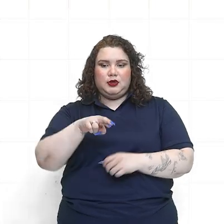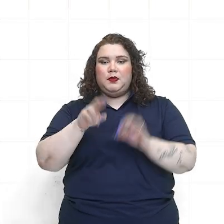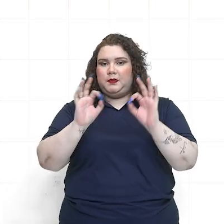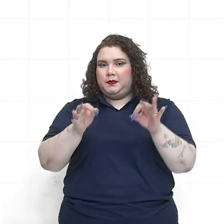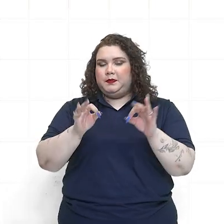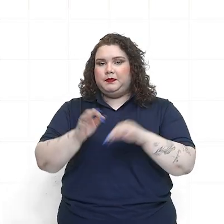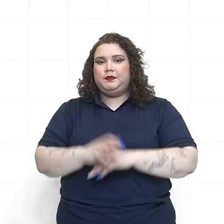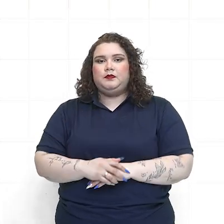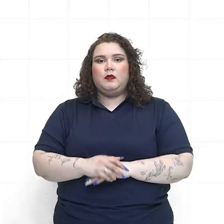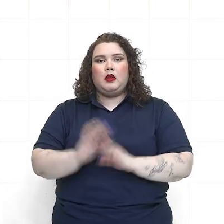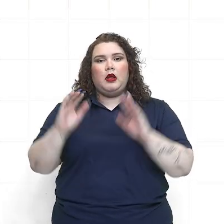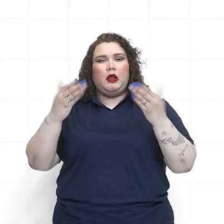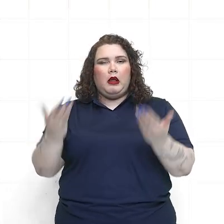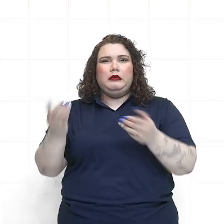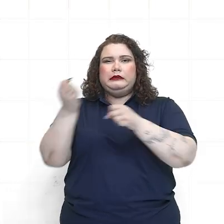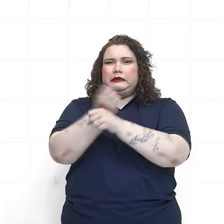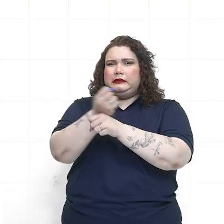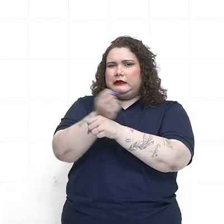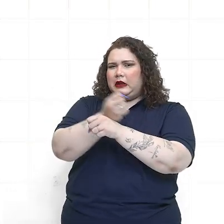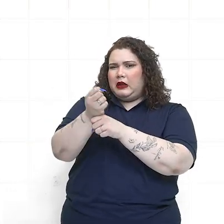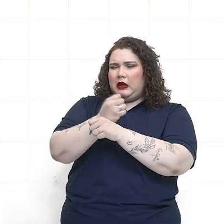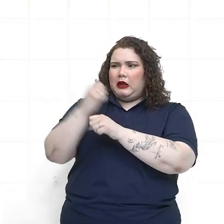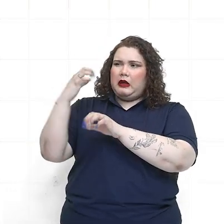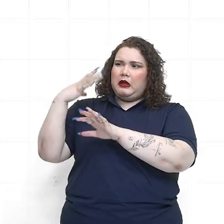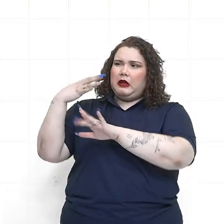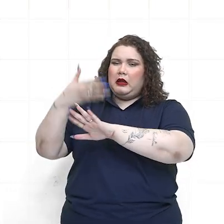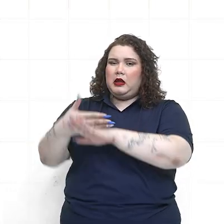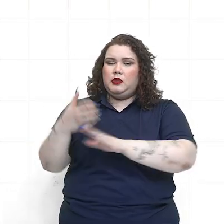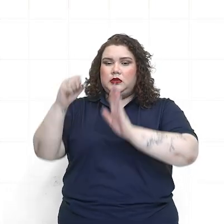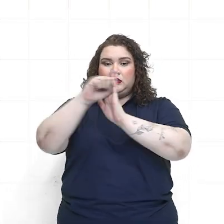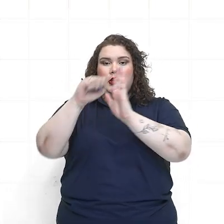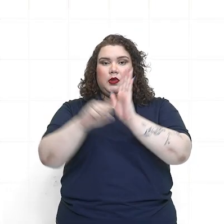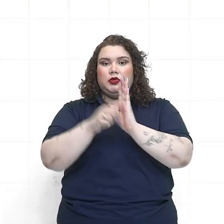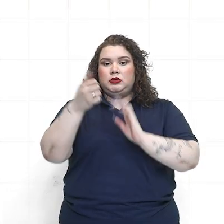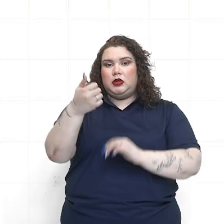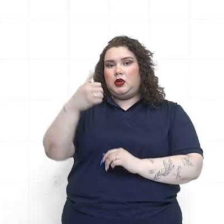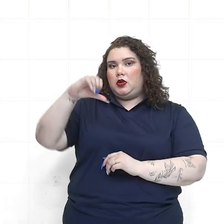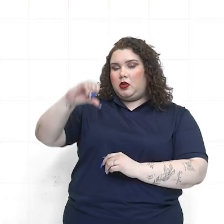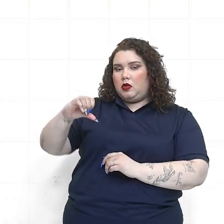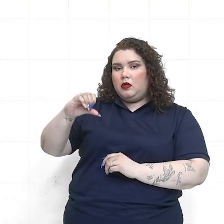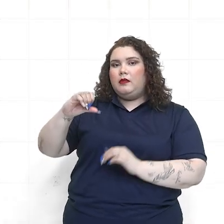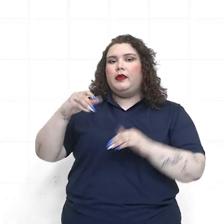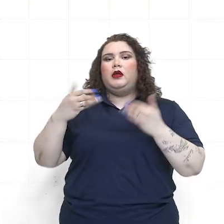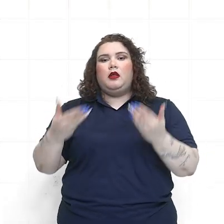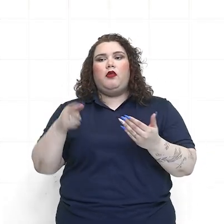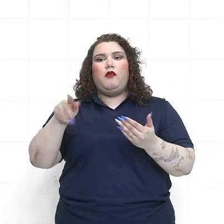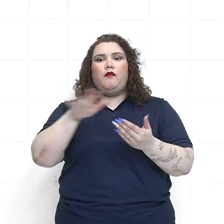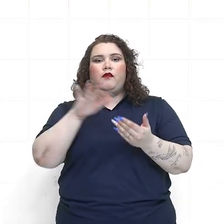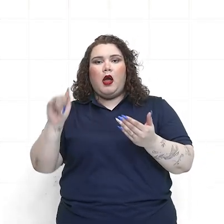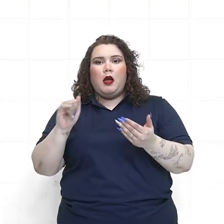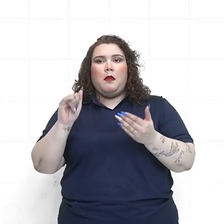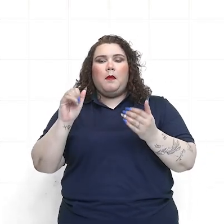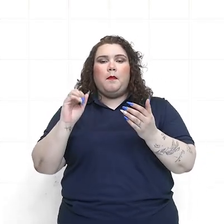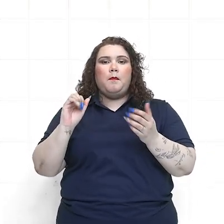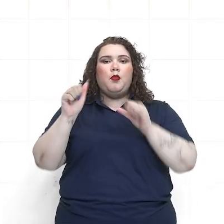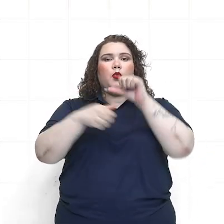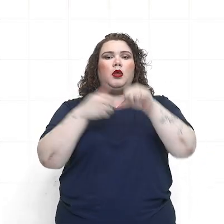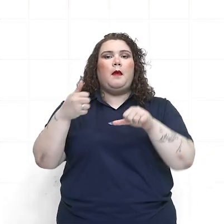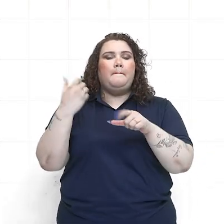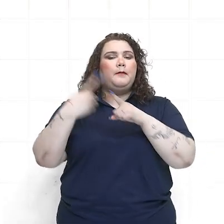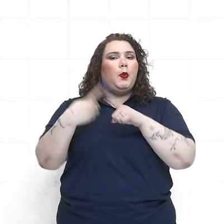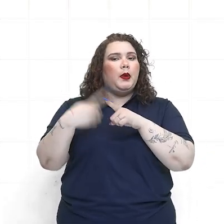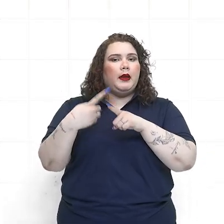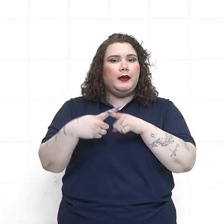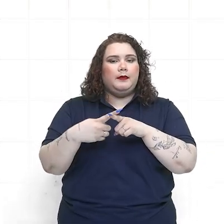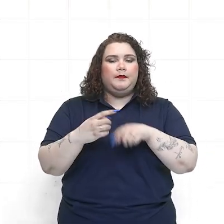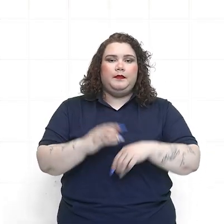mesmo? Então, durante muito tempo, até chegar lá ao século XIX, é aonde ela vai ser refutada, mesmo porque a gente tem aí,